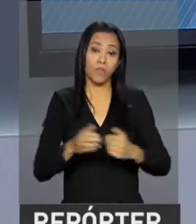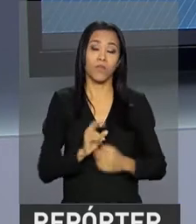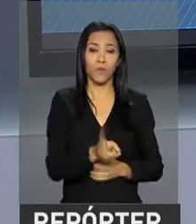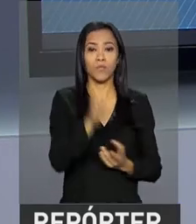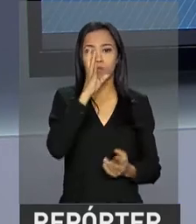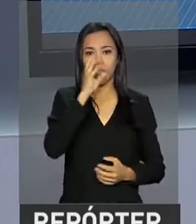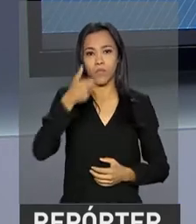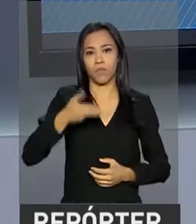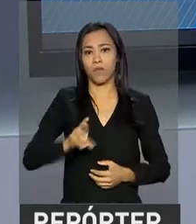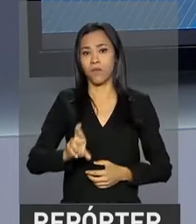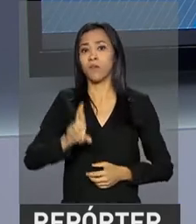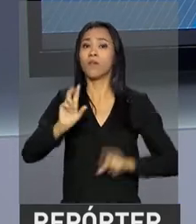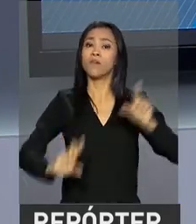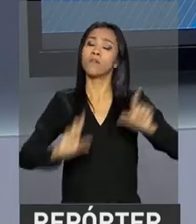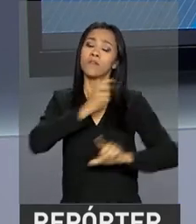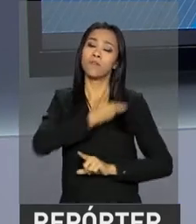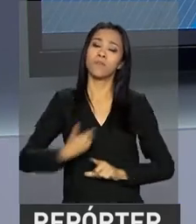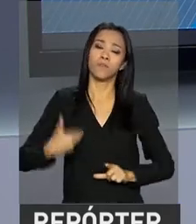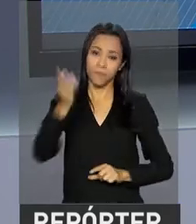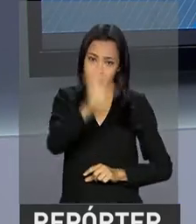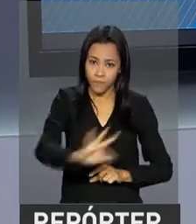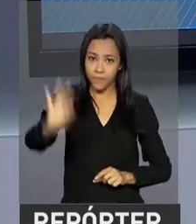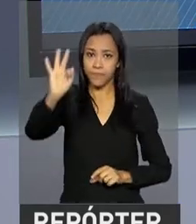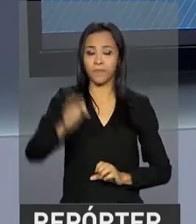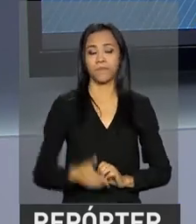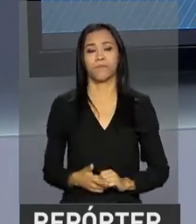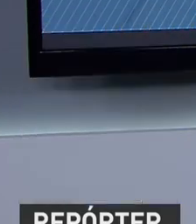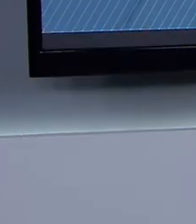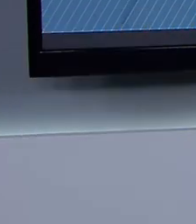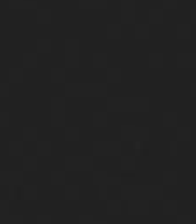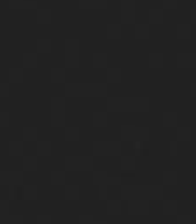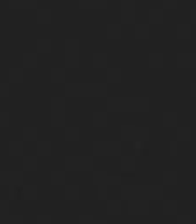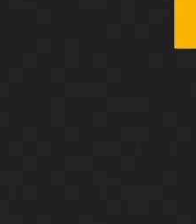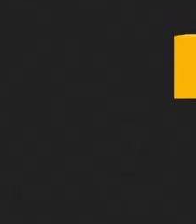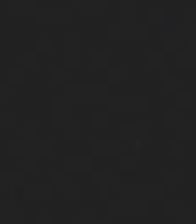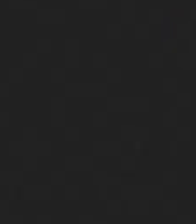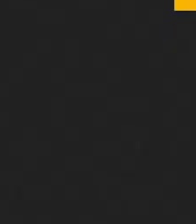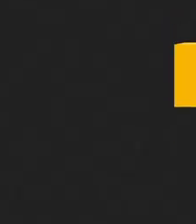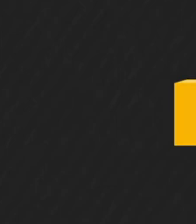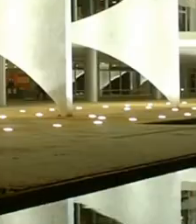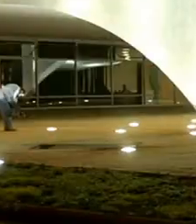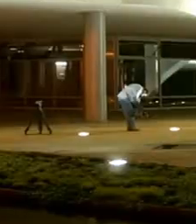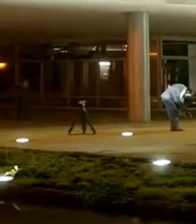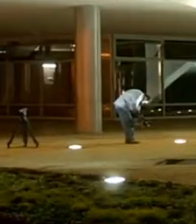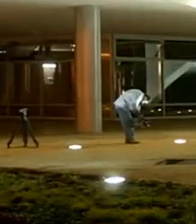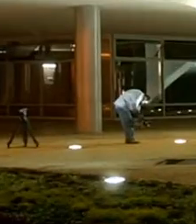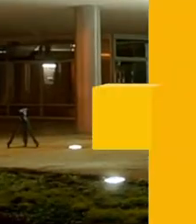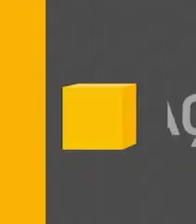Continue com a gente aqui na NBR, a TV do Governo Federal.